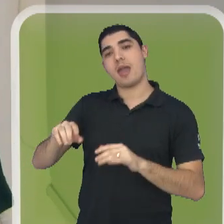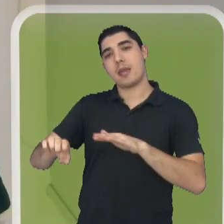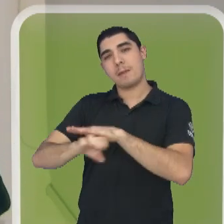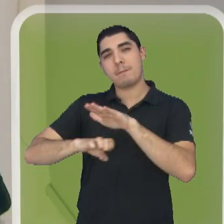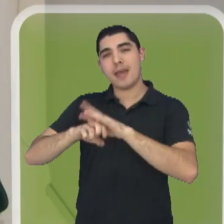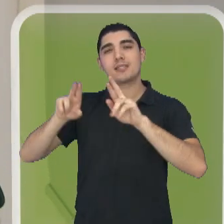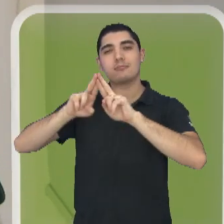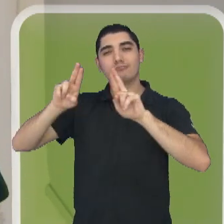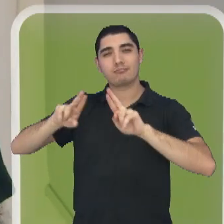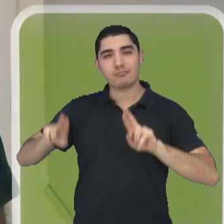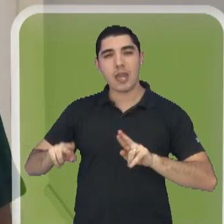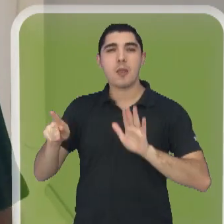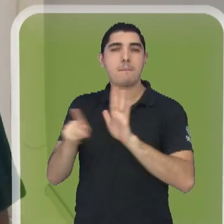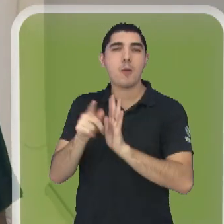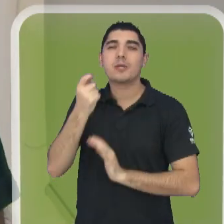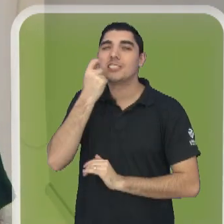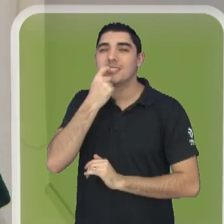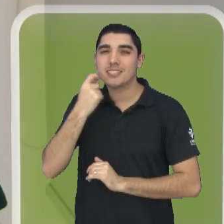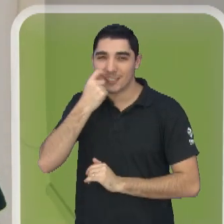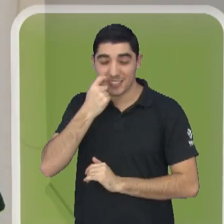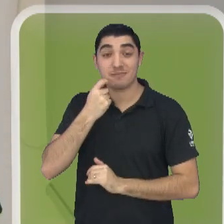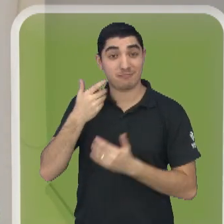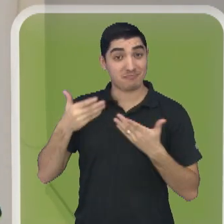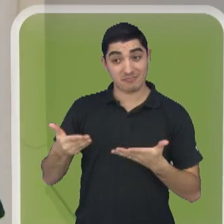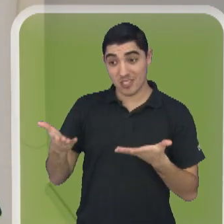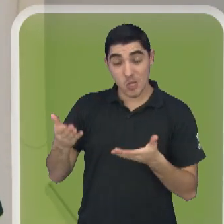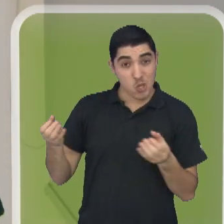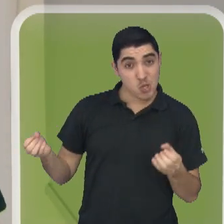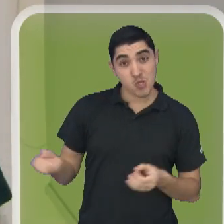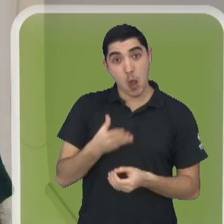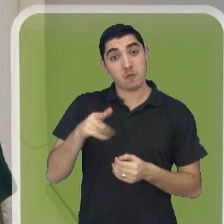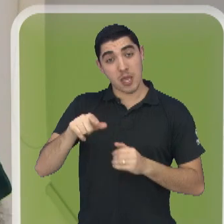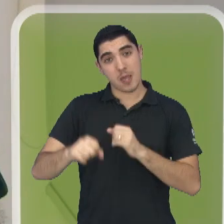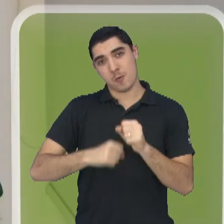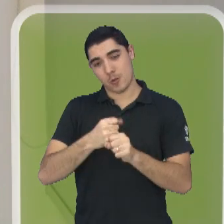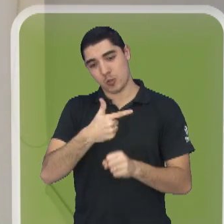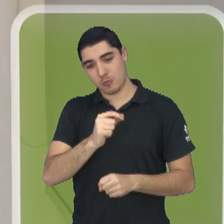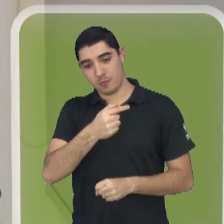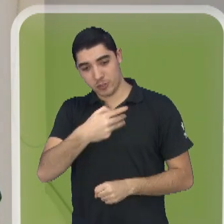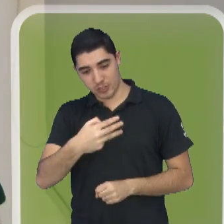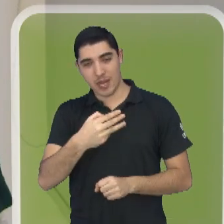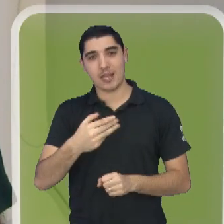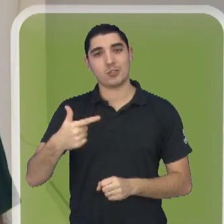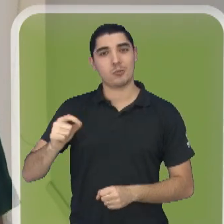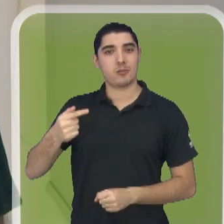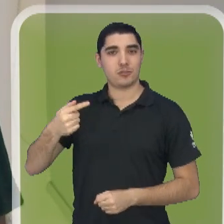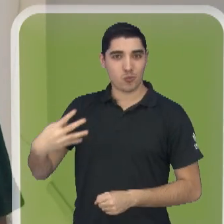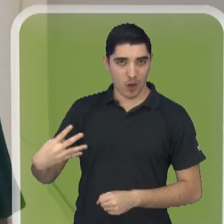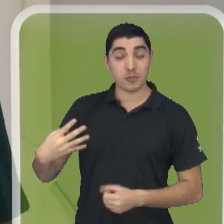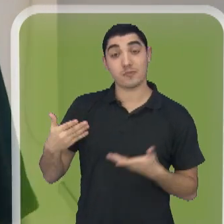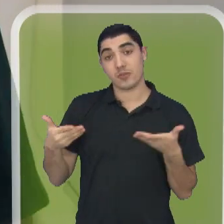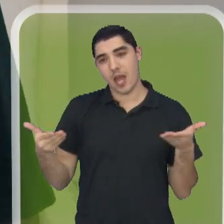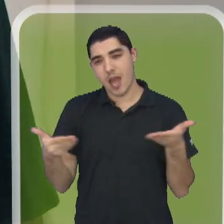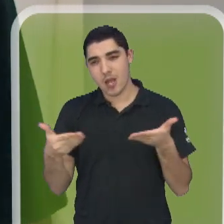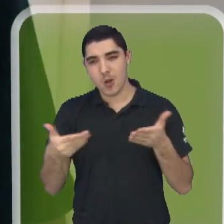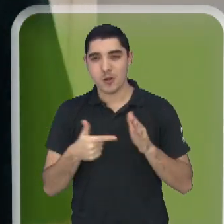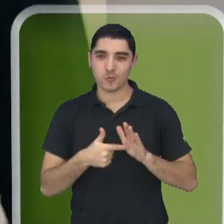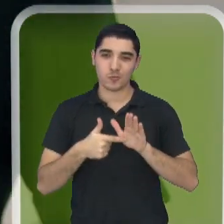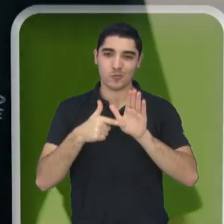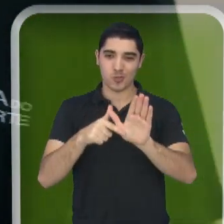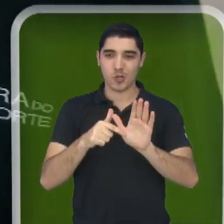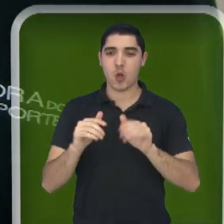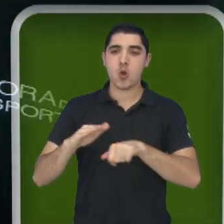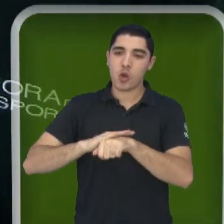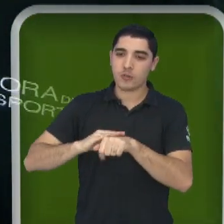o novo patrocinador do time de vôlei para a temporada 2023-2024. E sobre isso a gente vai conversar com